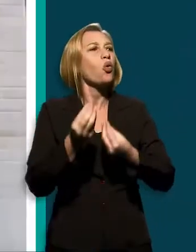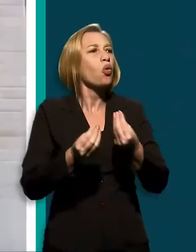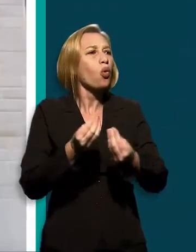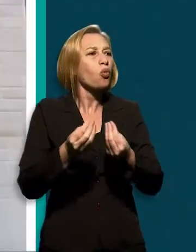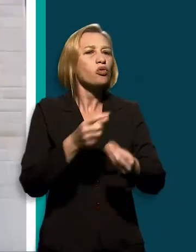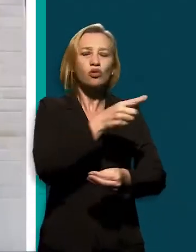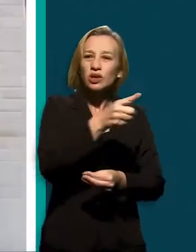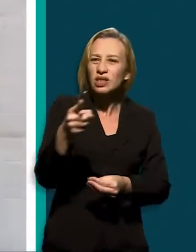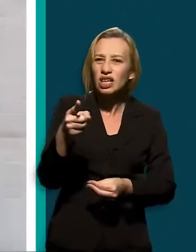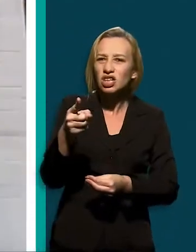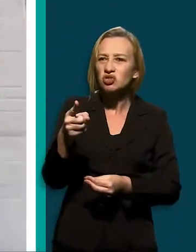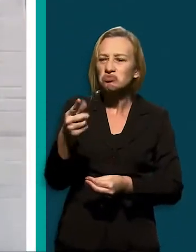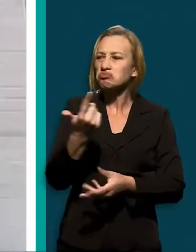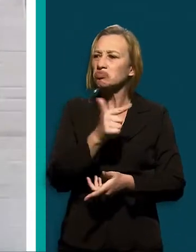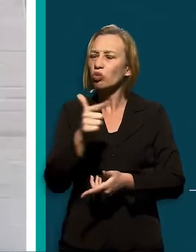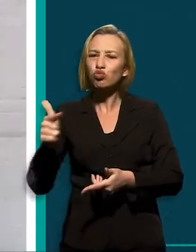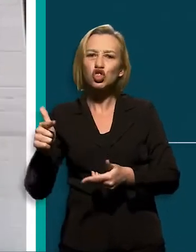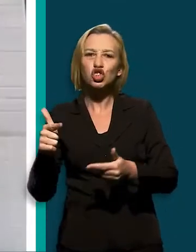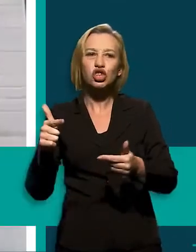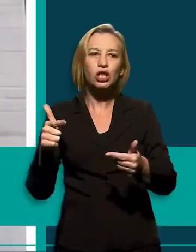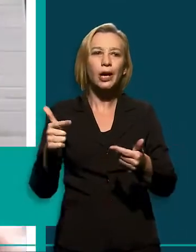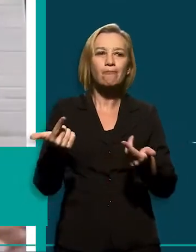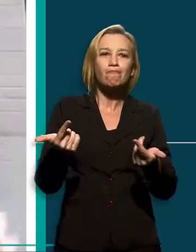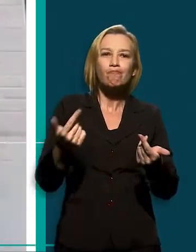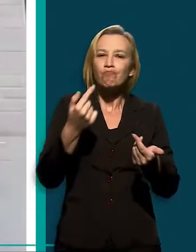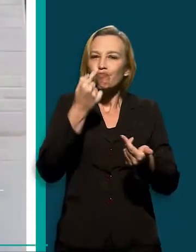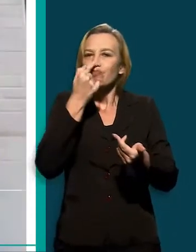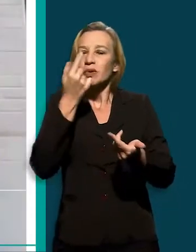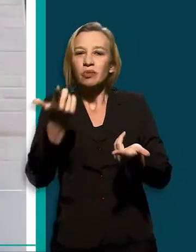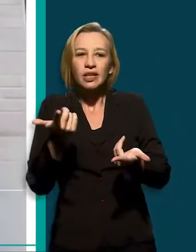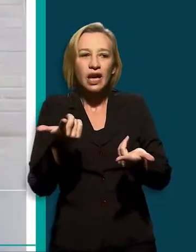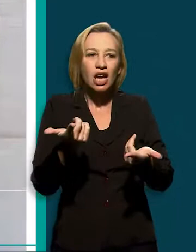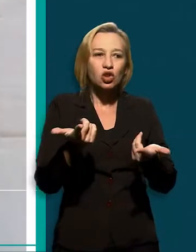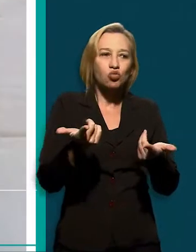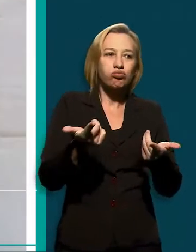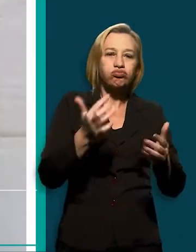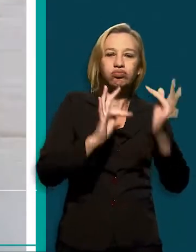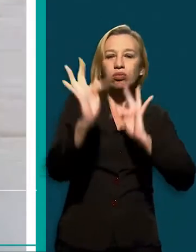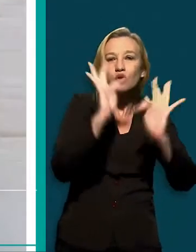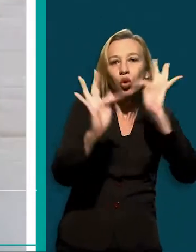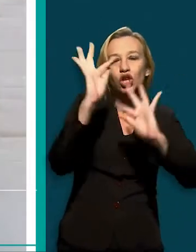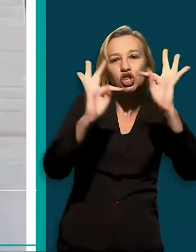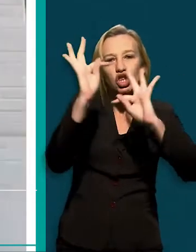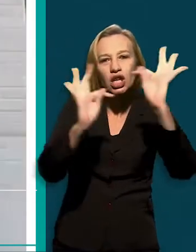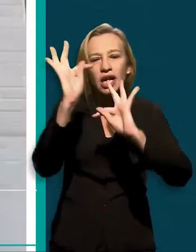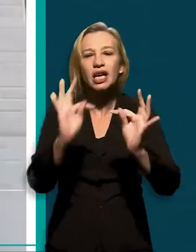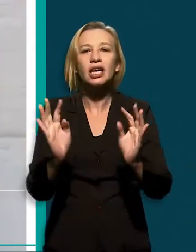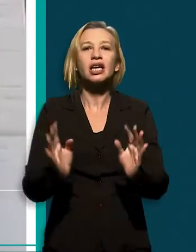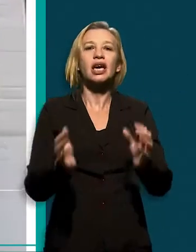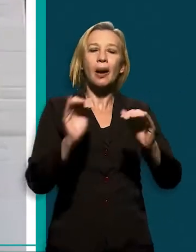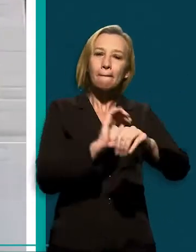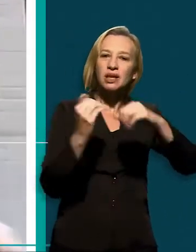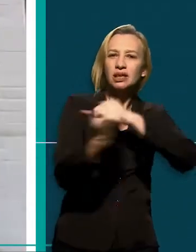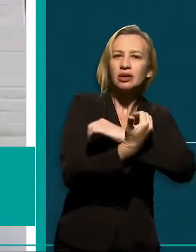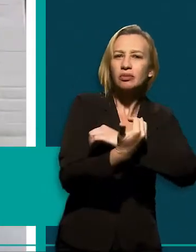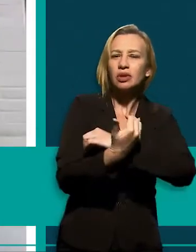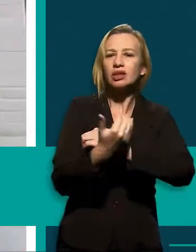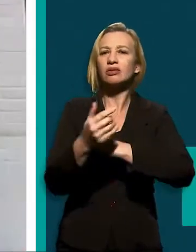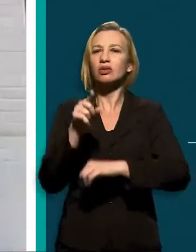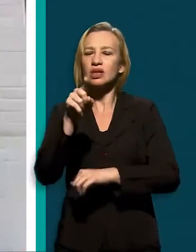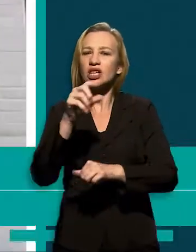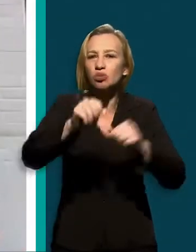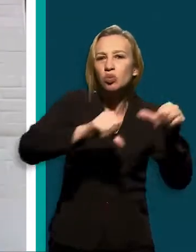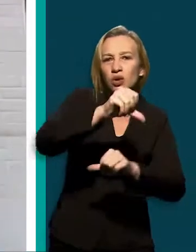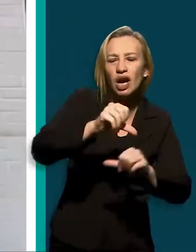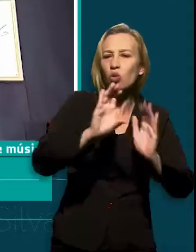Como é que é? Vocês realmente não tinham ali muita intimidade com a tecnologia e a pandemia fez com que